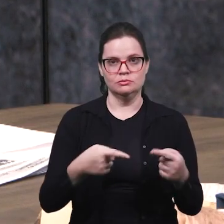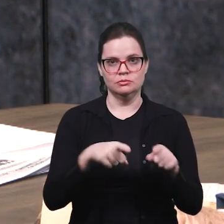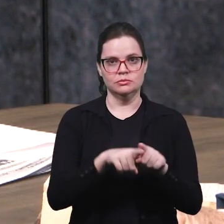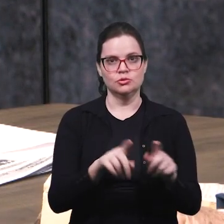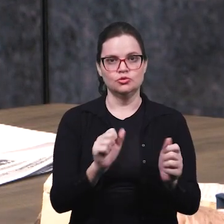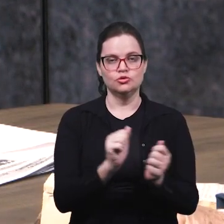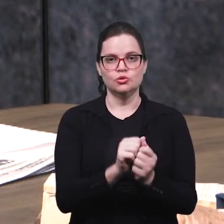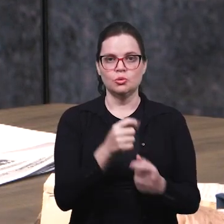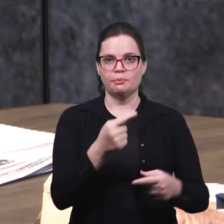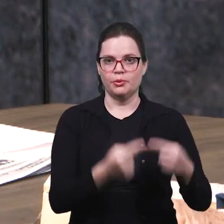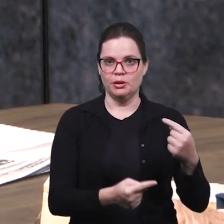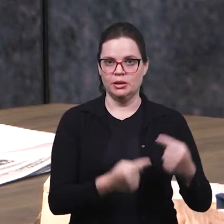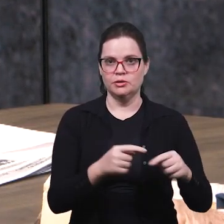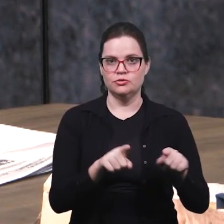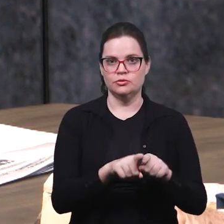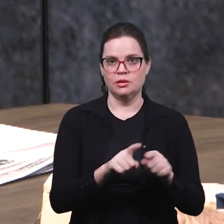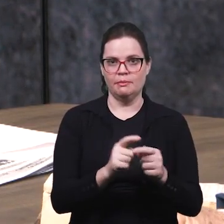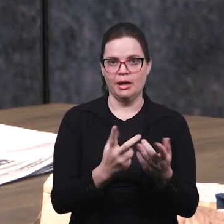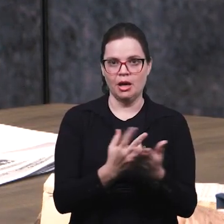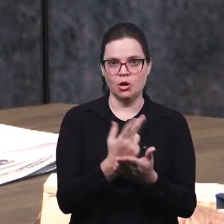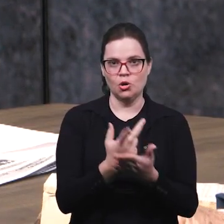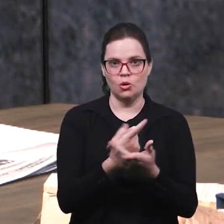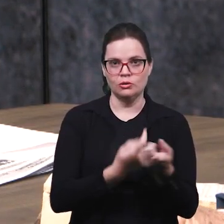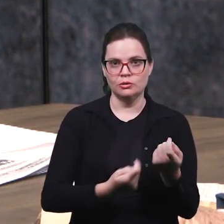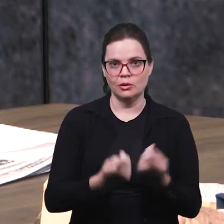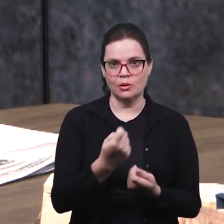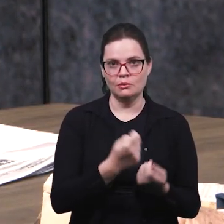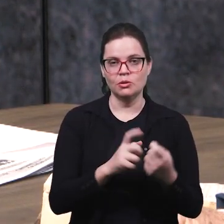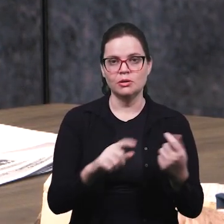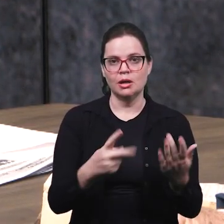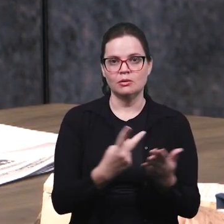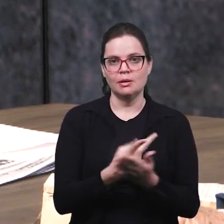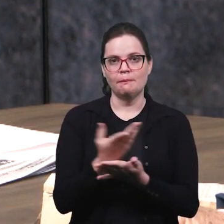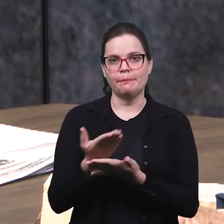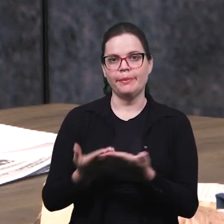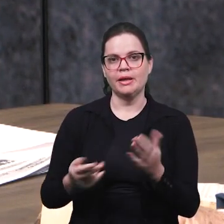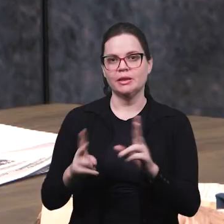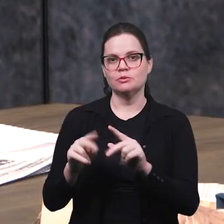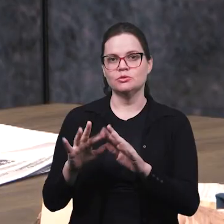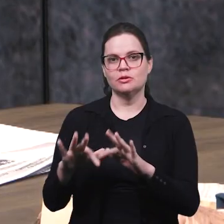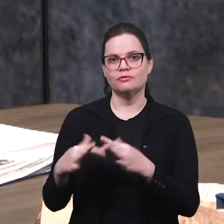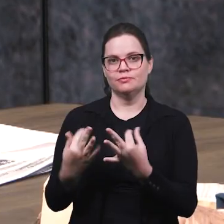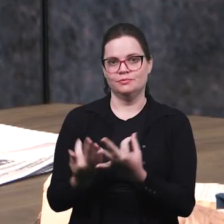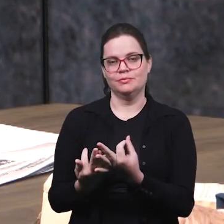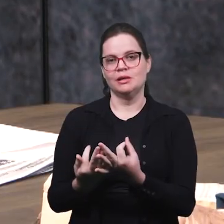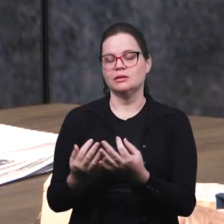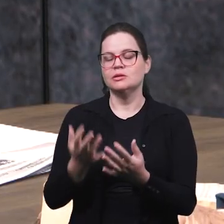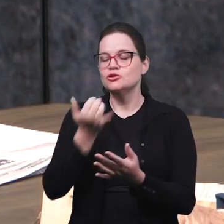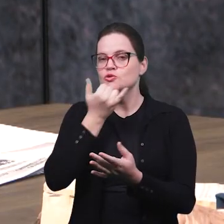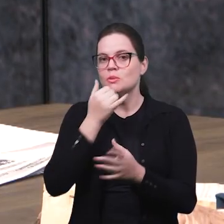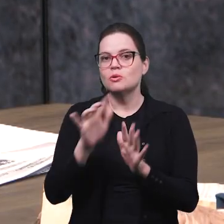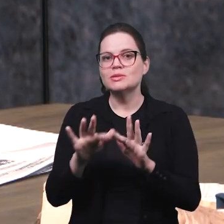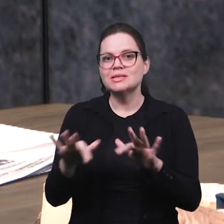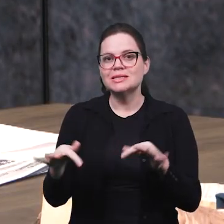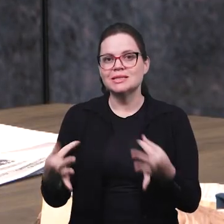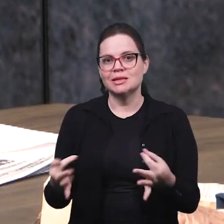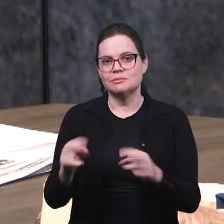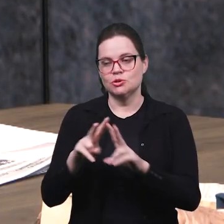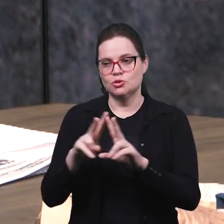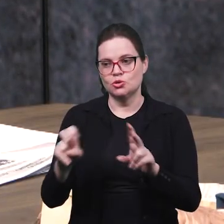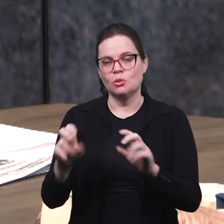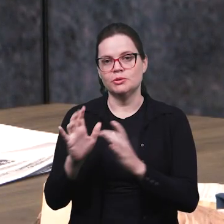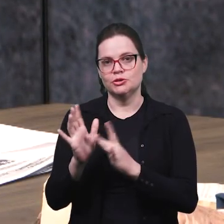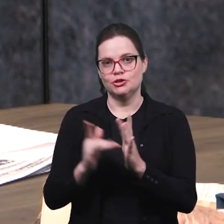aquela simplicidade que é tão maravilhosa no Evangelho de Jesus Cristo. A igreja se tornou opulenta, a igreja